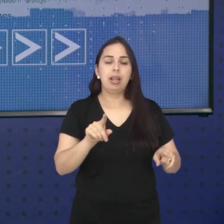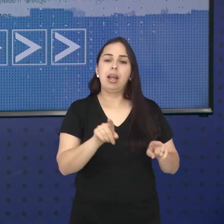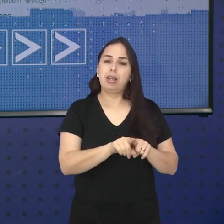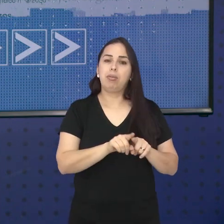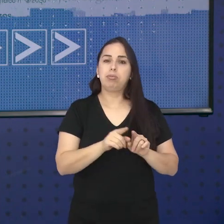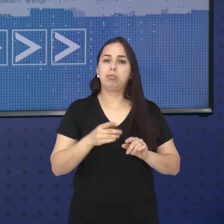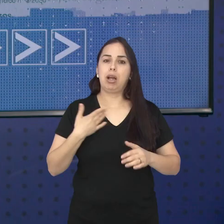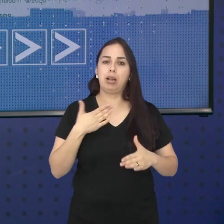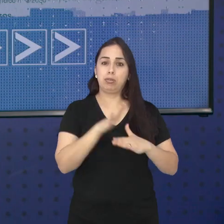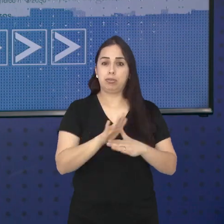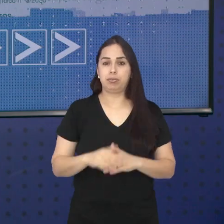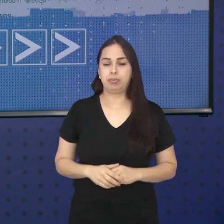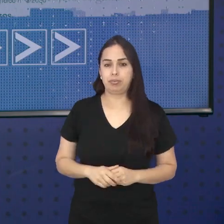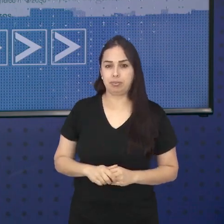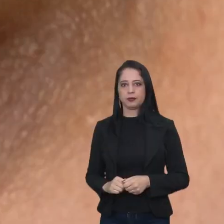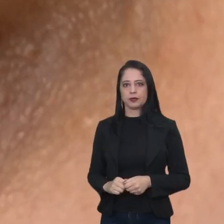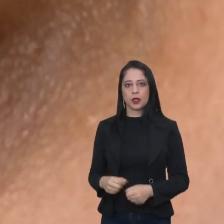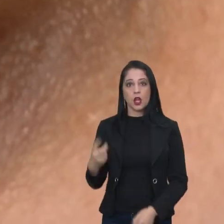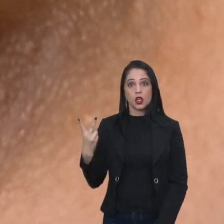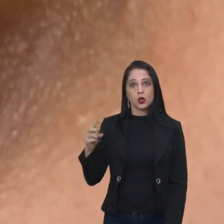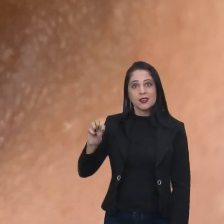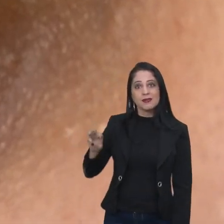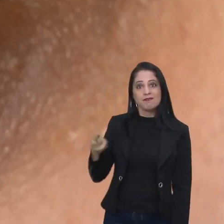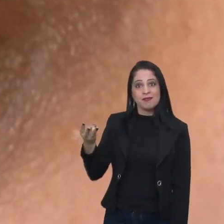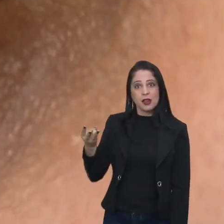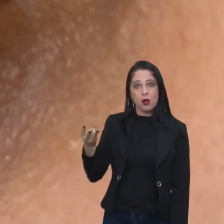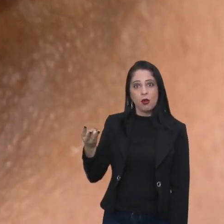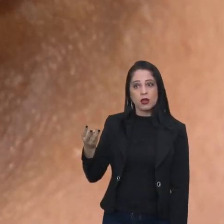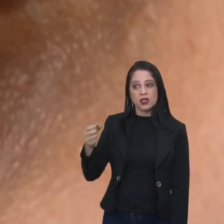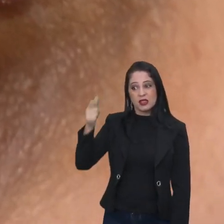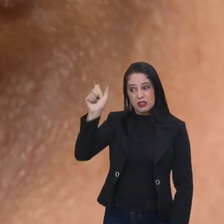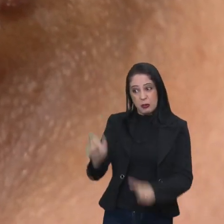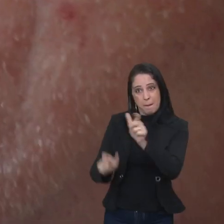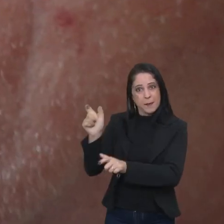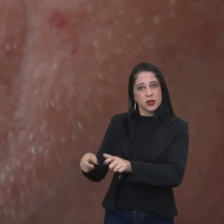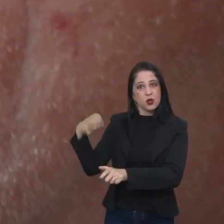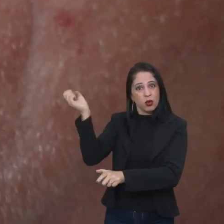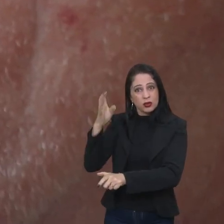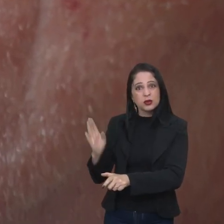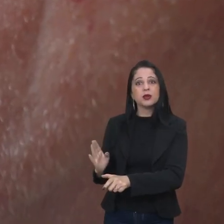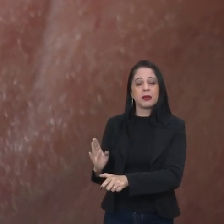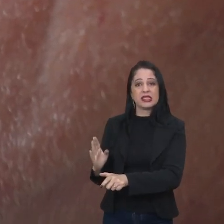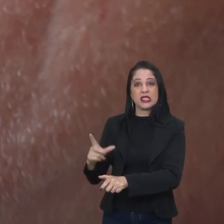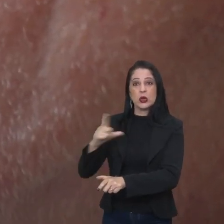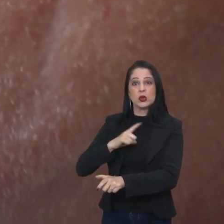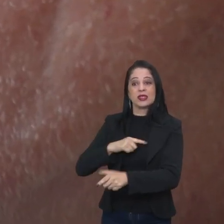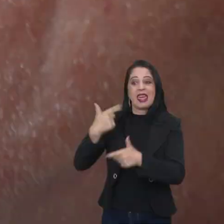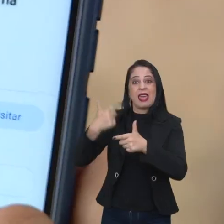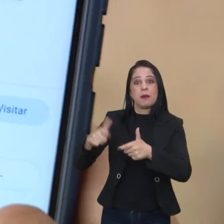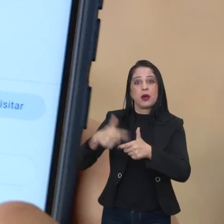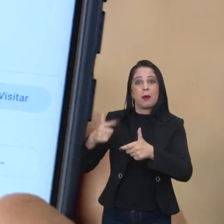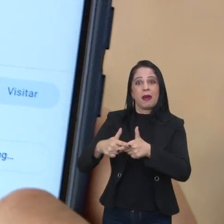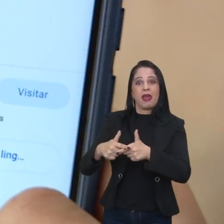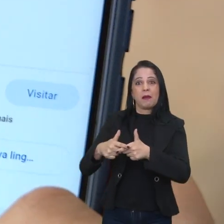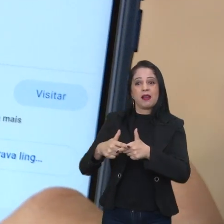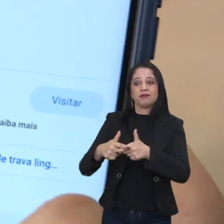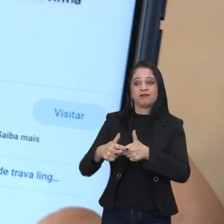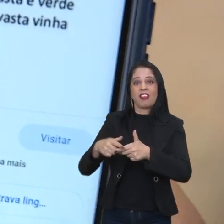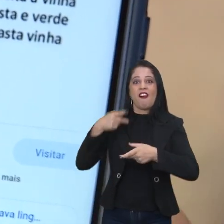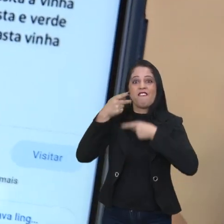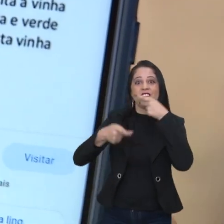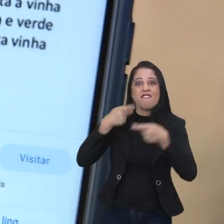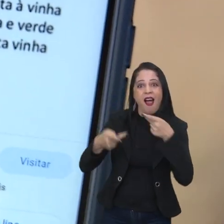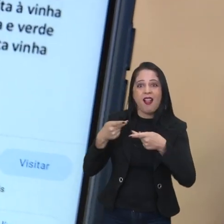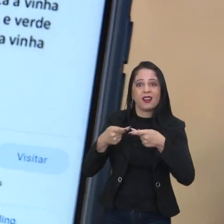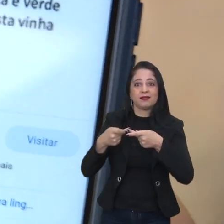ver mais informações agora ao menos dois milhões de brasileiros têm gagueira crônica é o que aponta